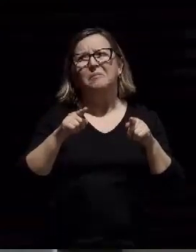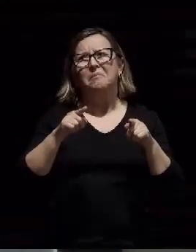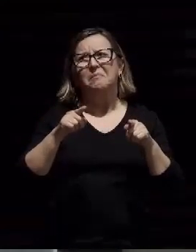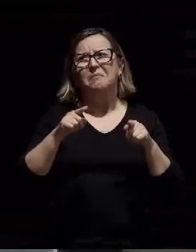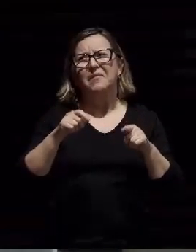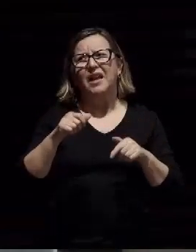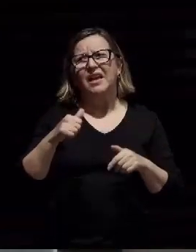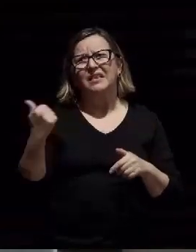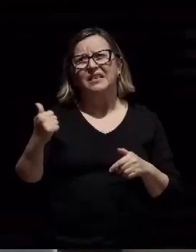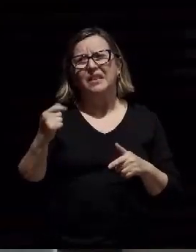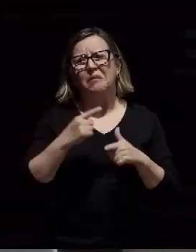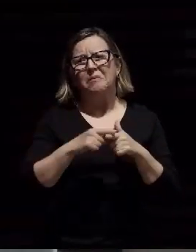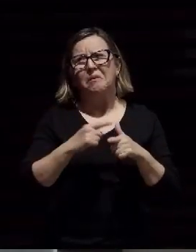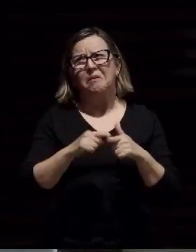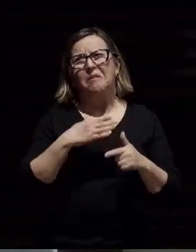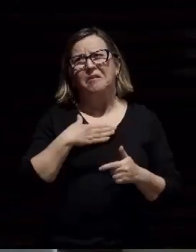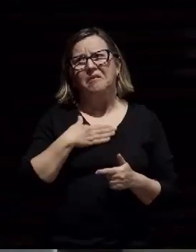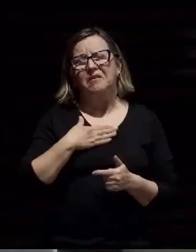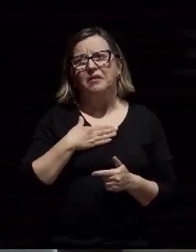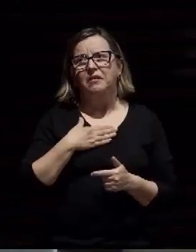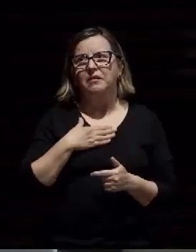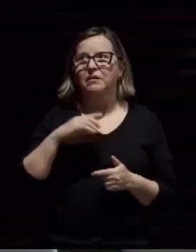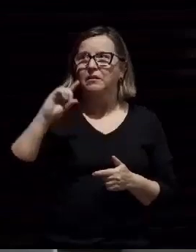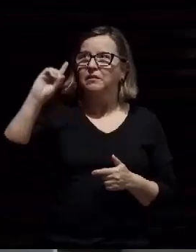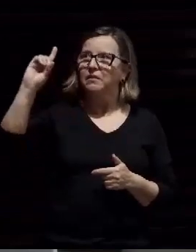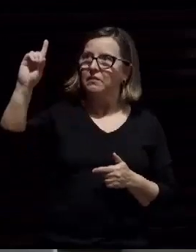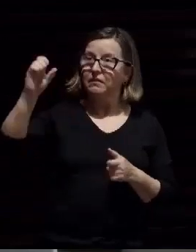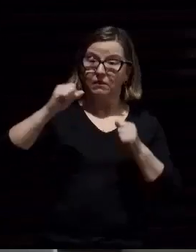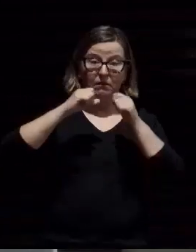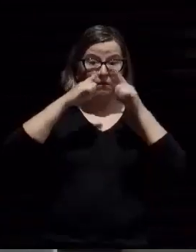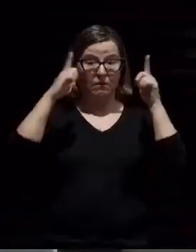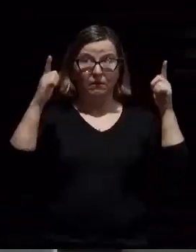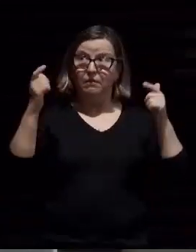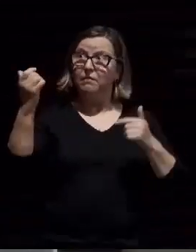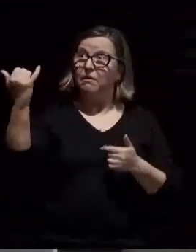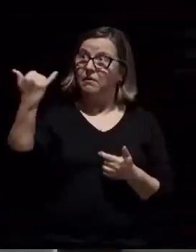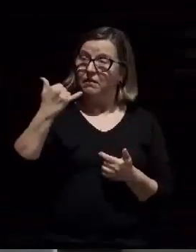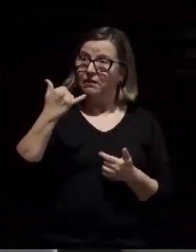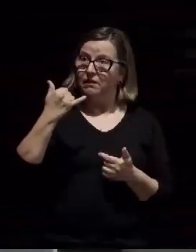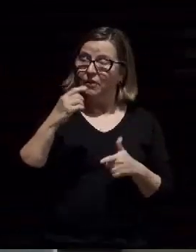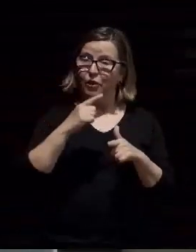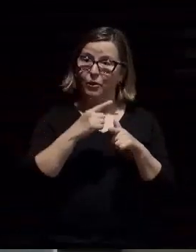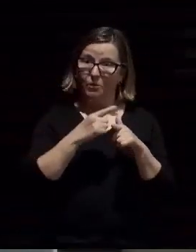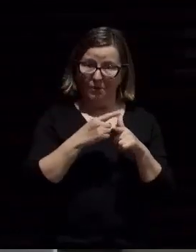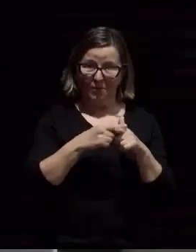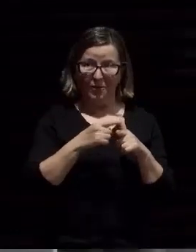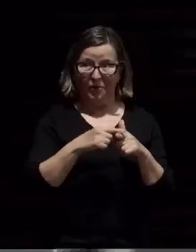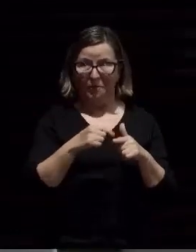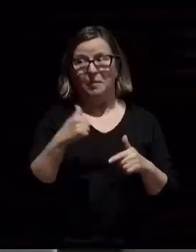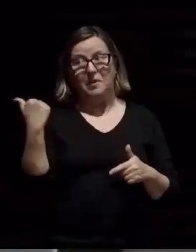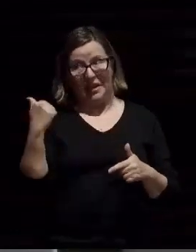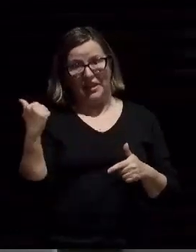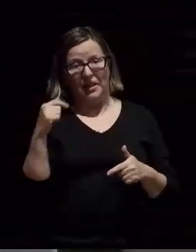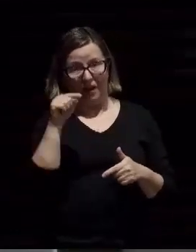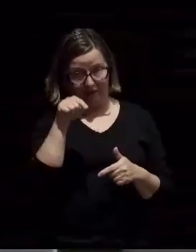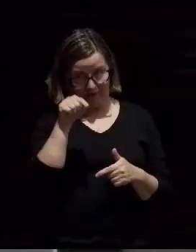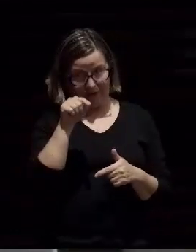mim. E Deus me foi claro dizer, o problema dela é você.